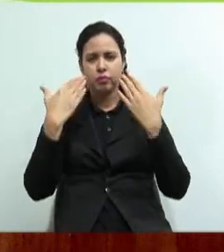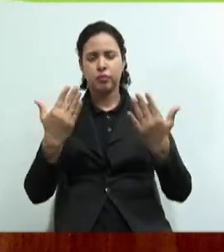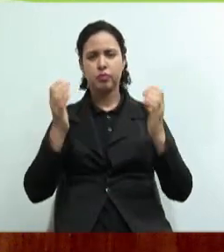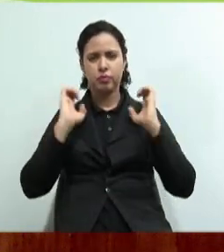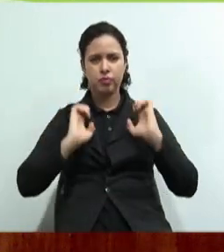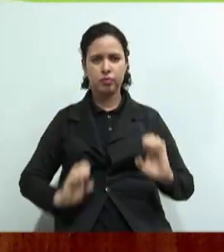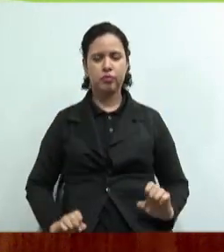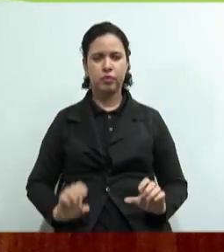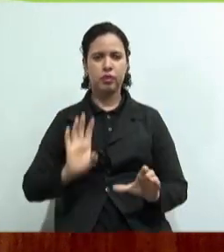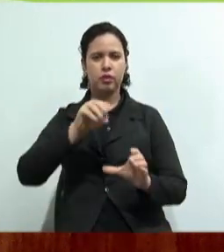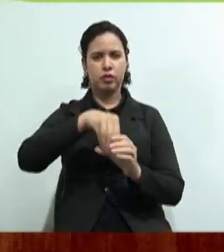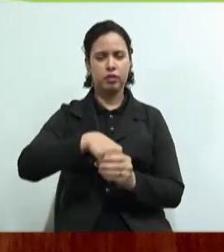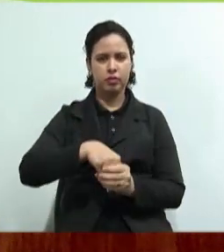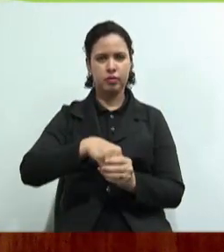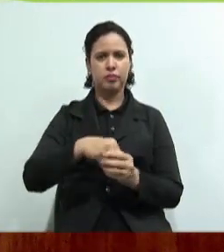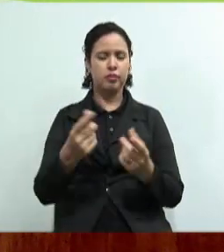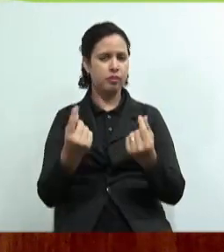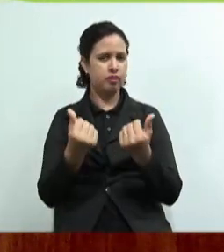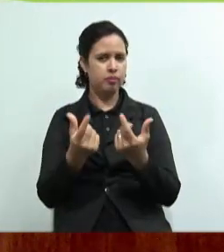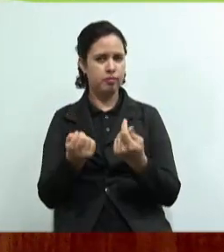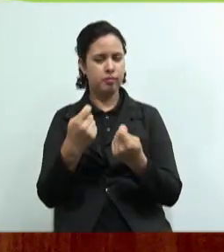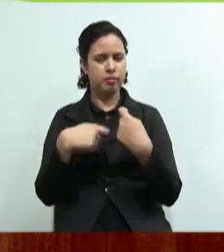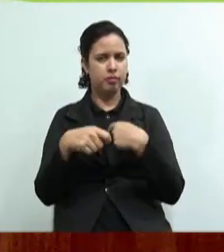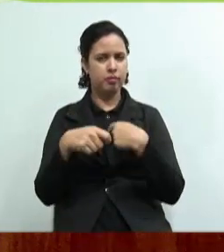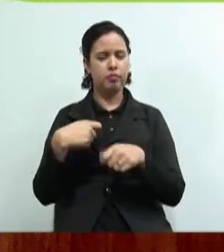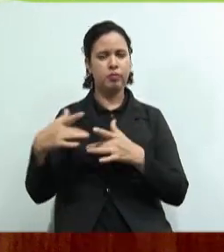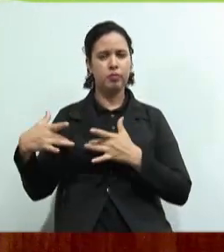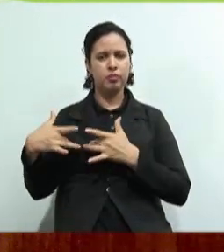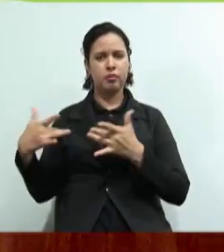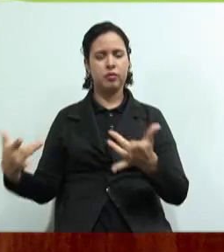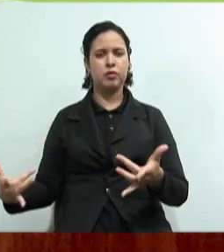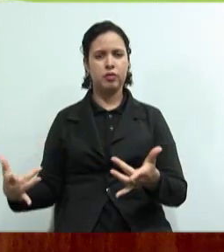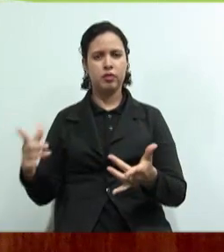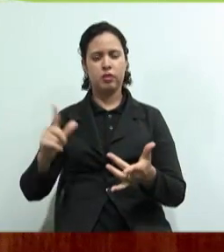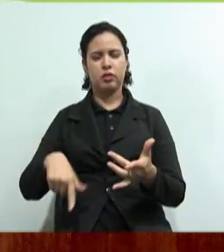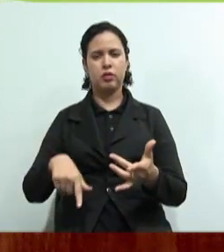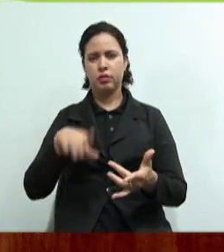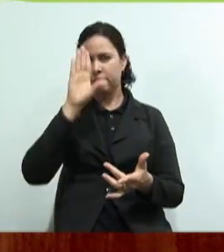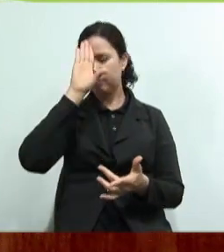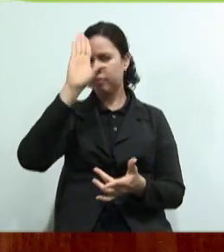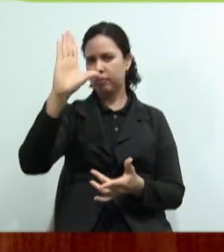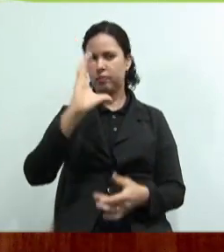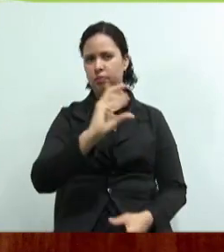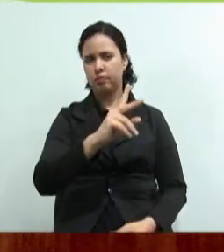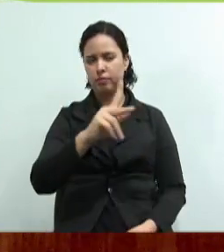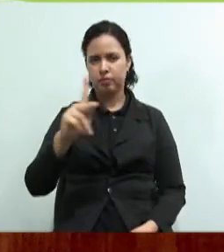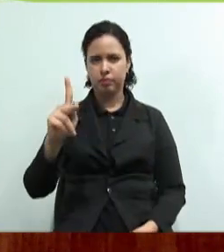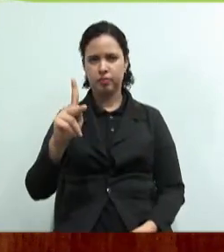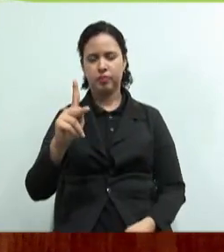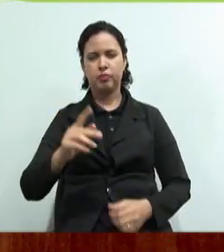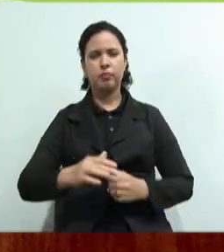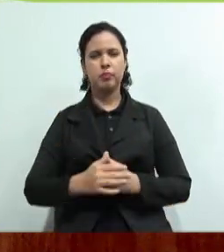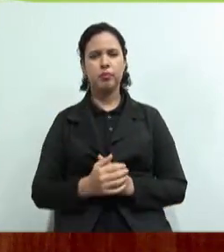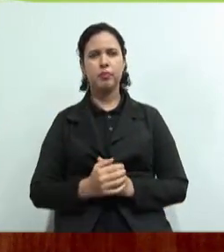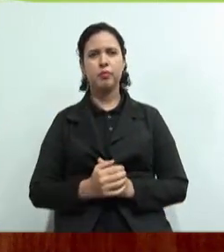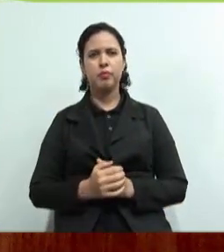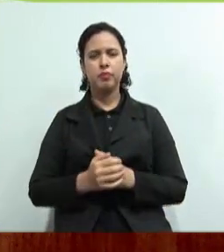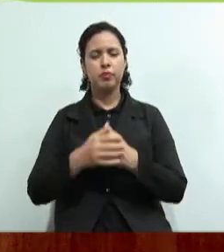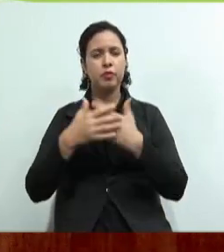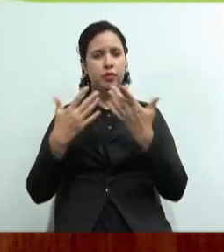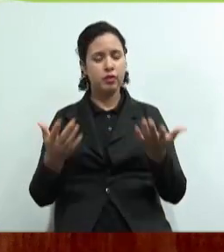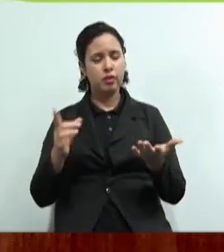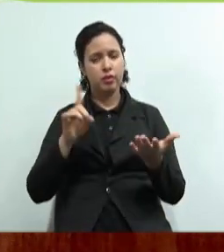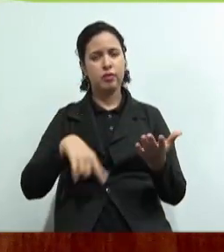dessa economia solidária que tem como principal instrumento o cooperativismo, a empresa cooperativa. Então, são